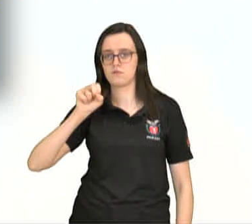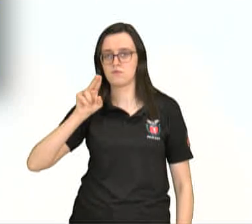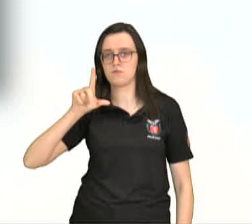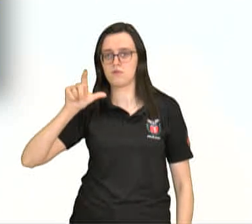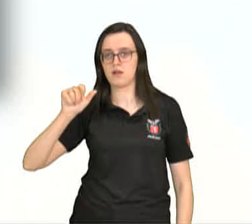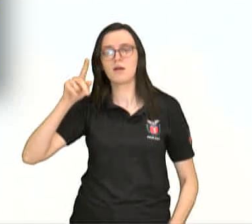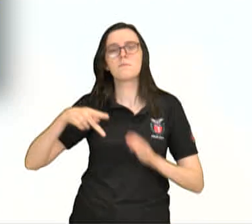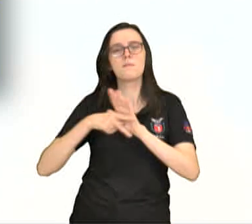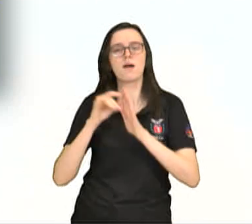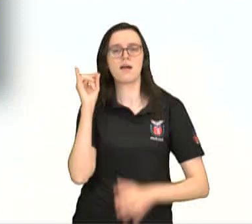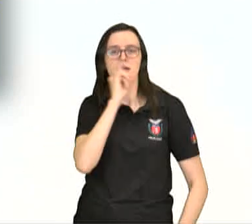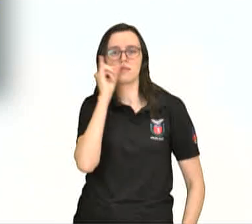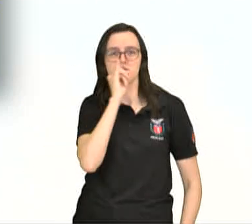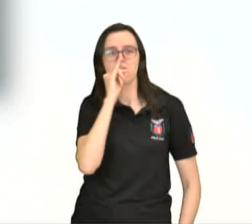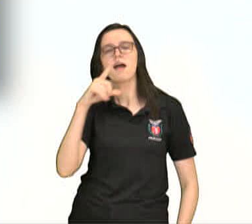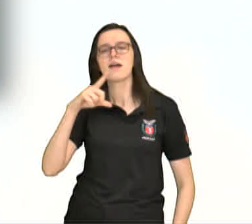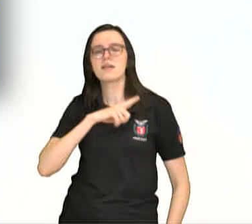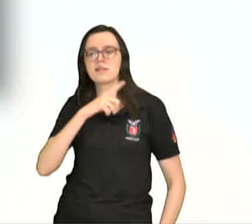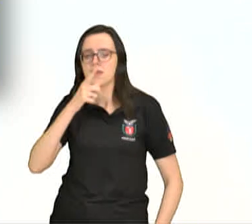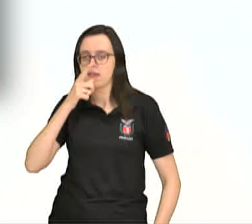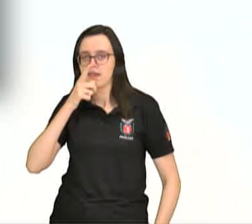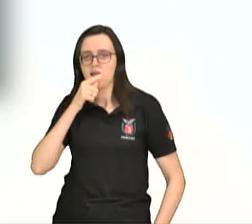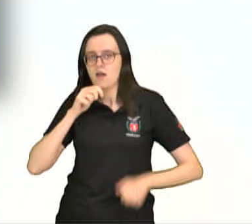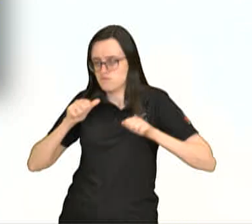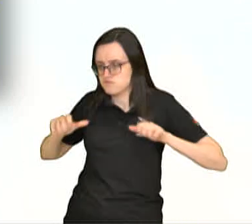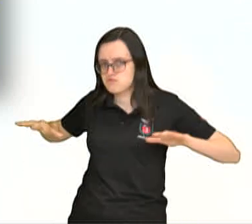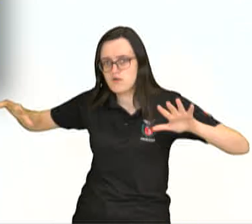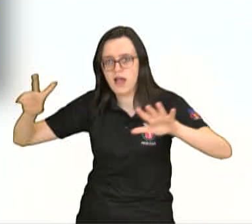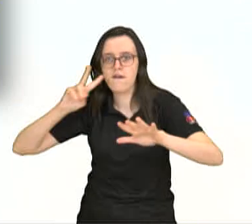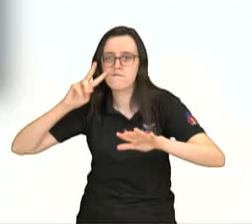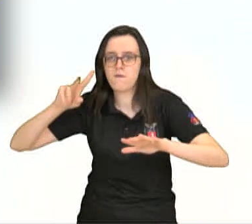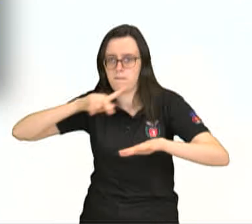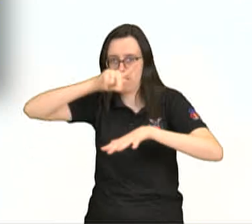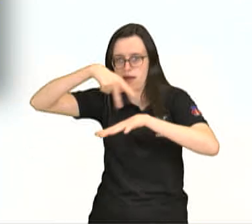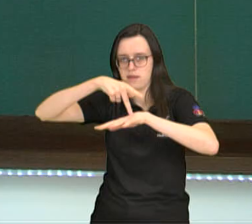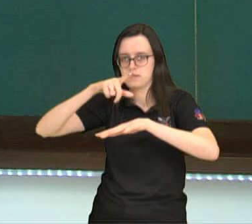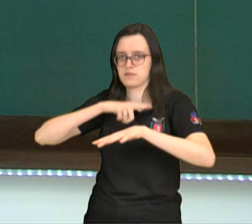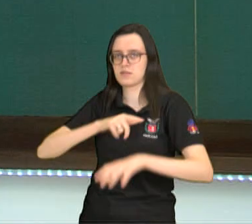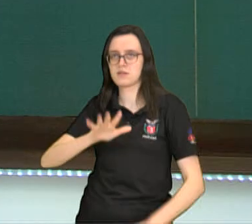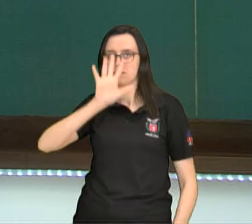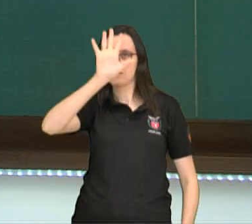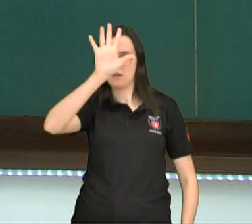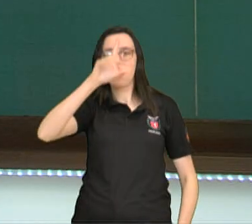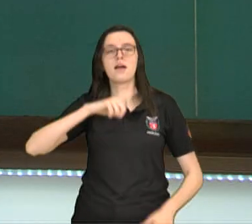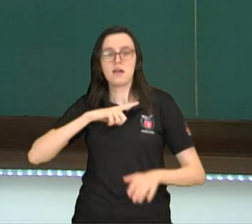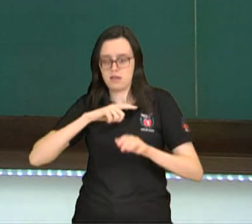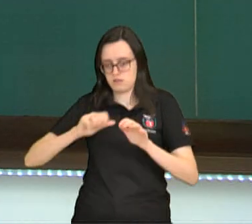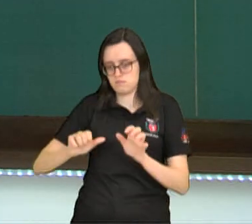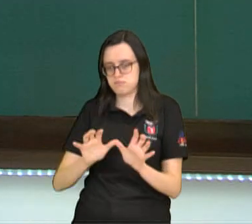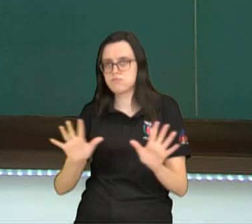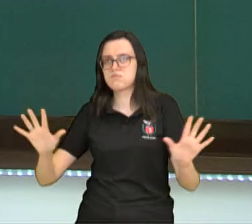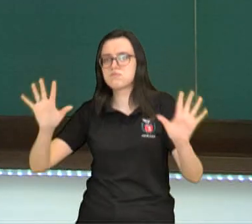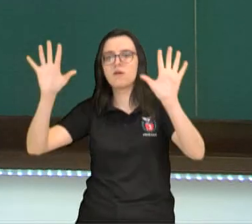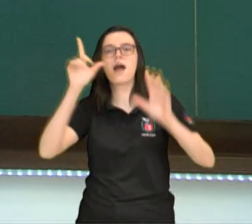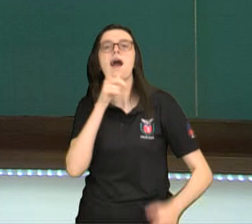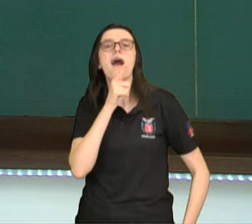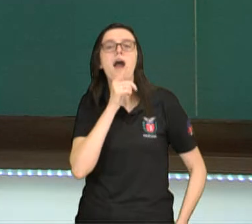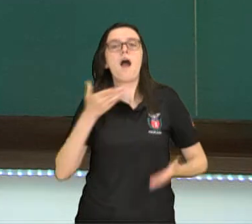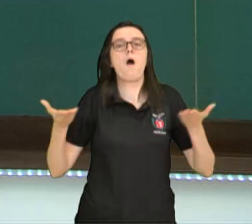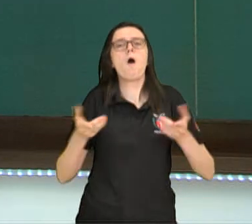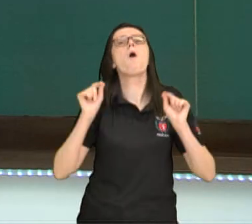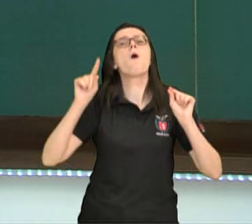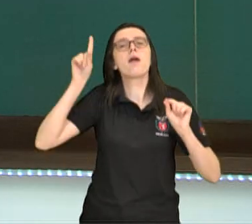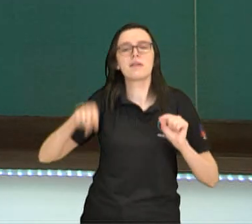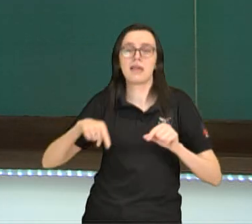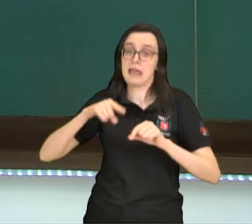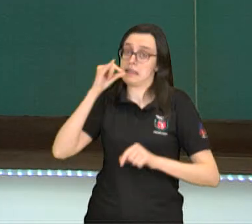gente tem oceanos aqui nos 3 lados, né? Então, aqui a gente tem a Península Itálica, pessoal, onde hoje está situada